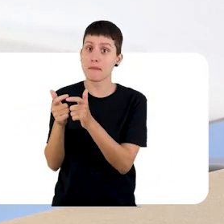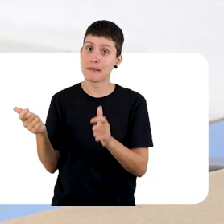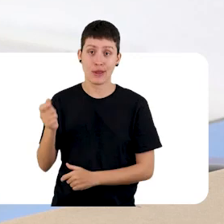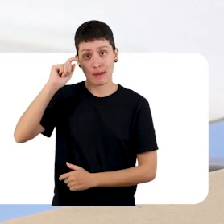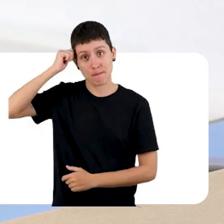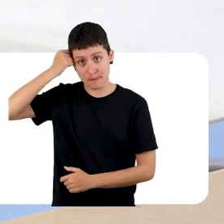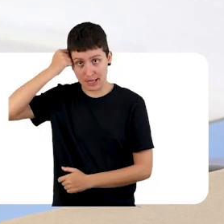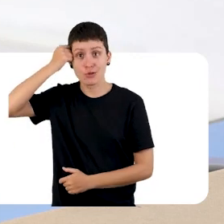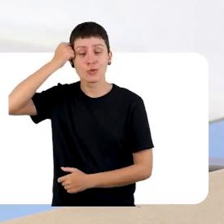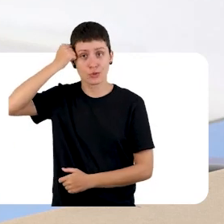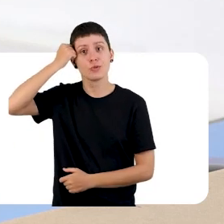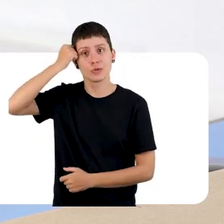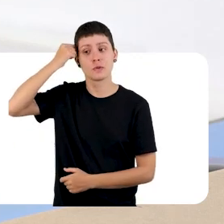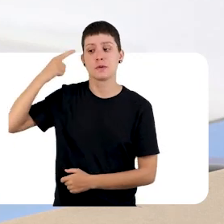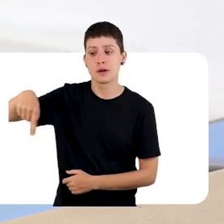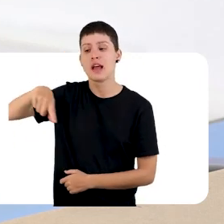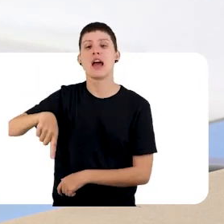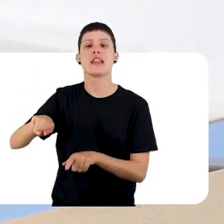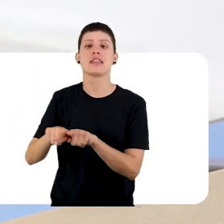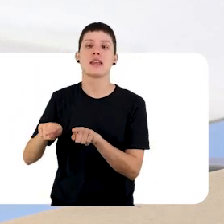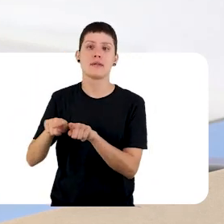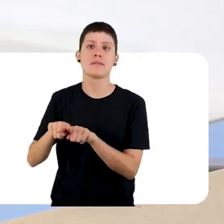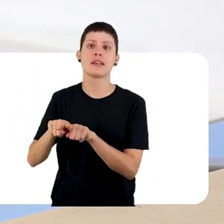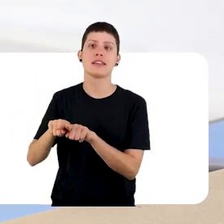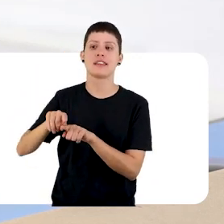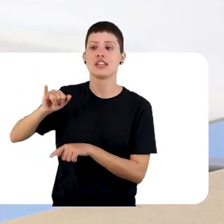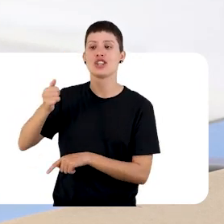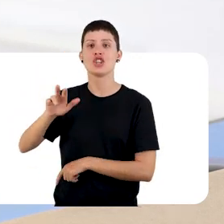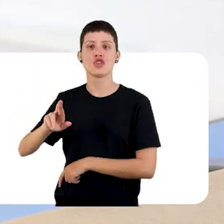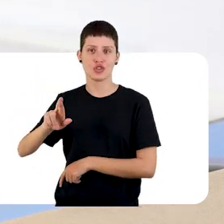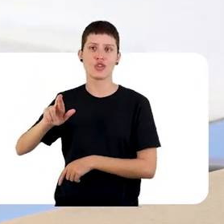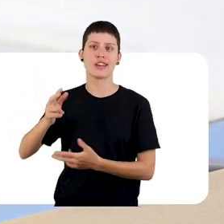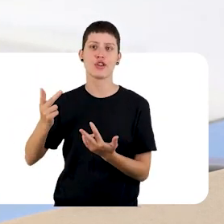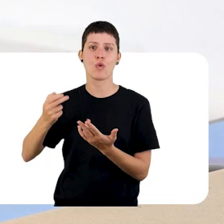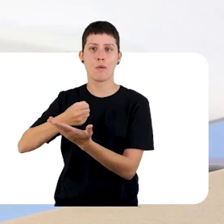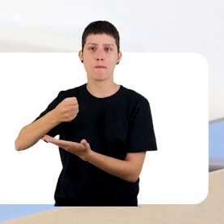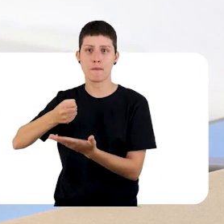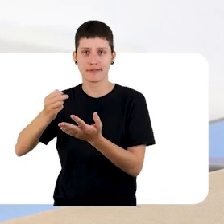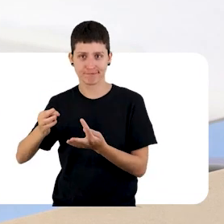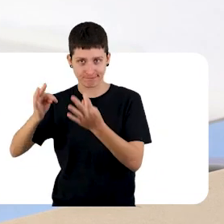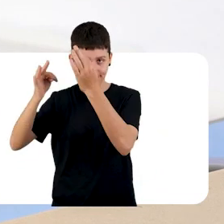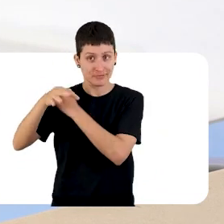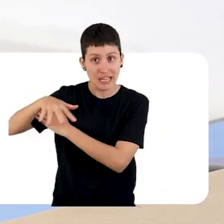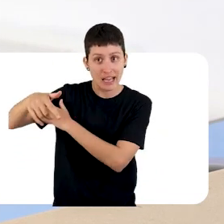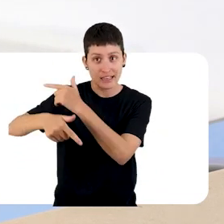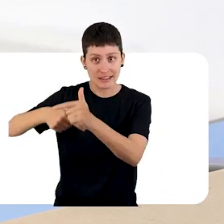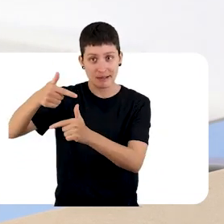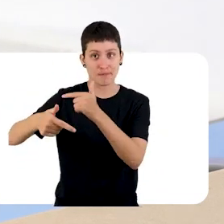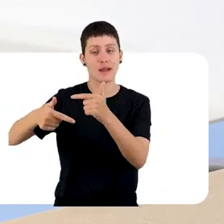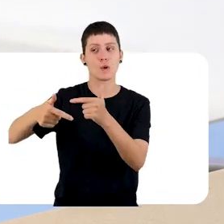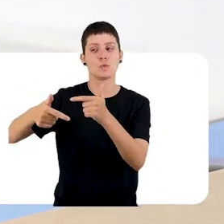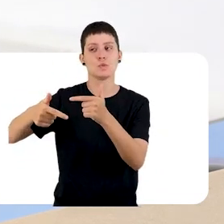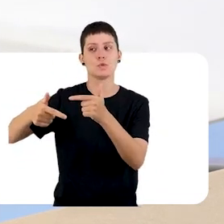pardos, muitas vezes, e também por serem júniors. O mercado ainda, eles estão